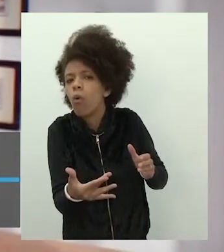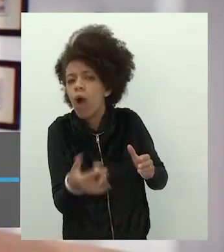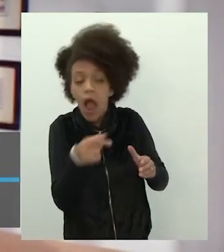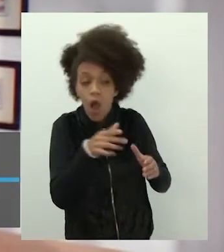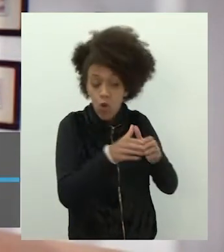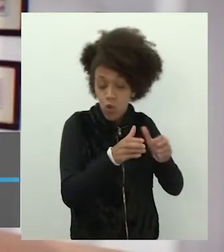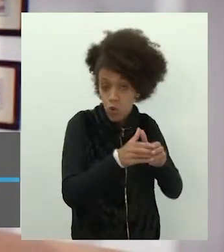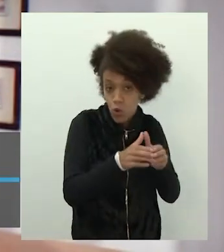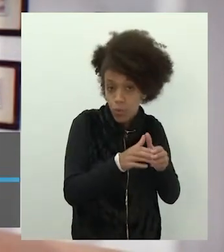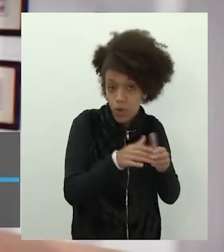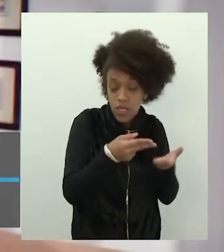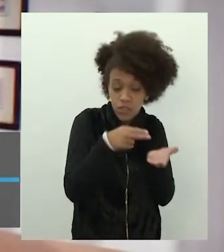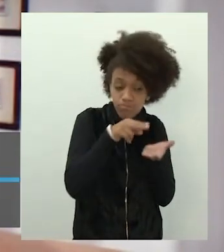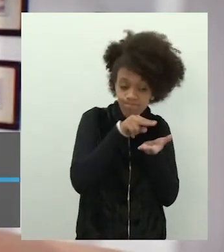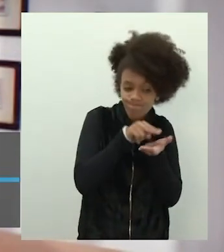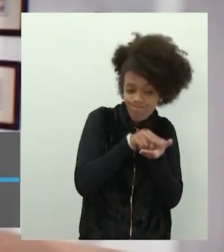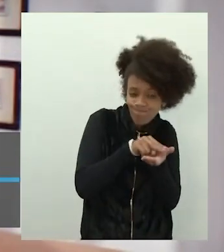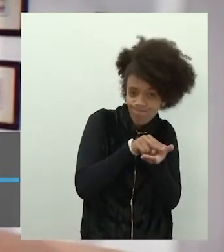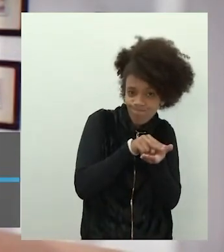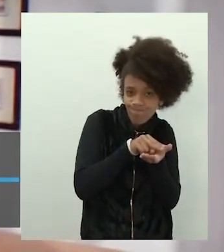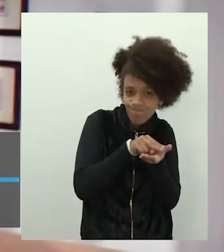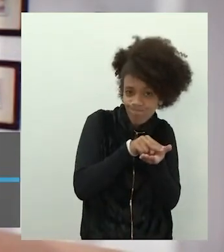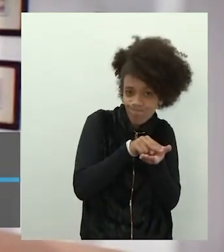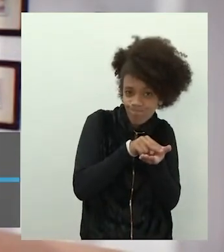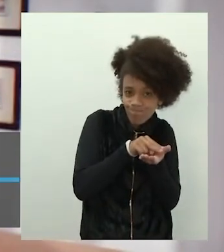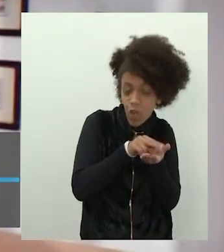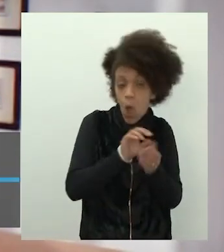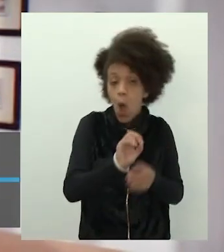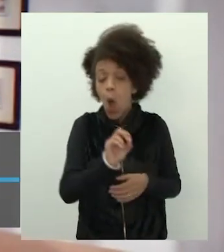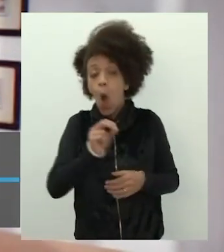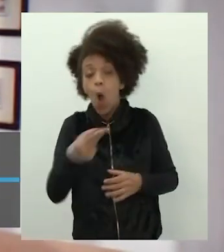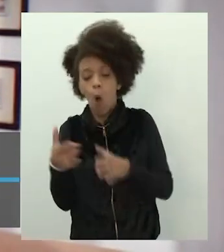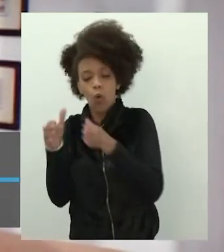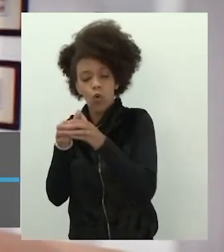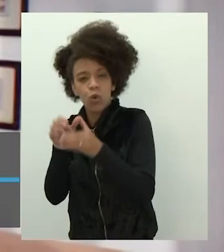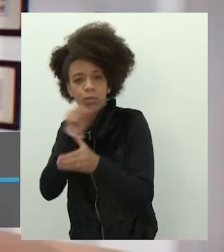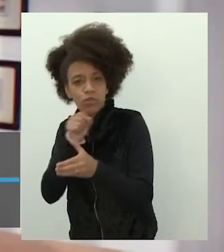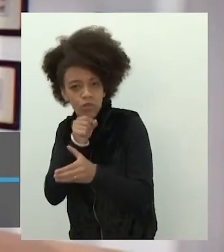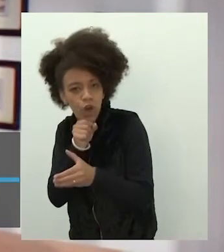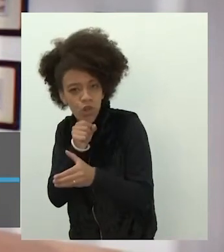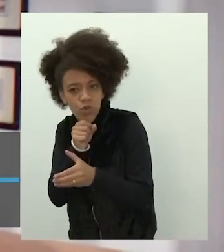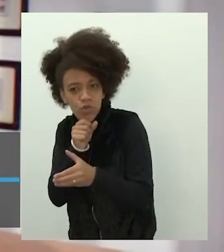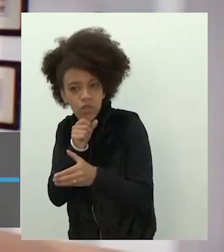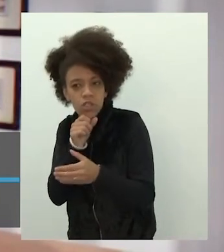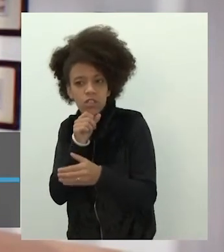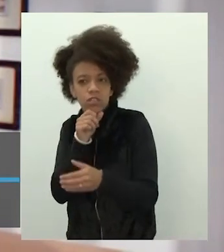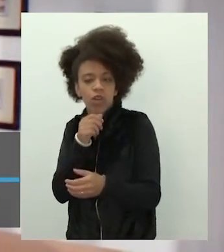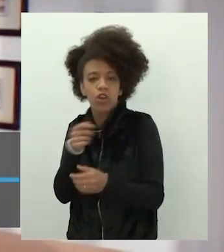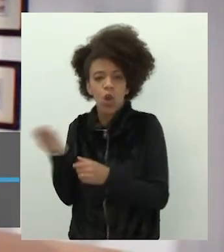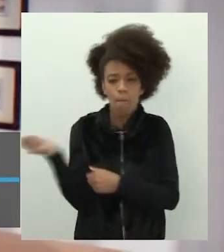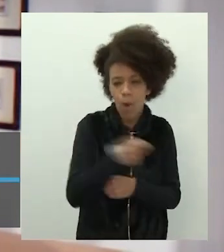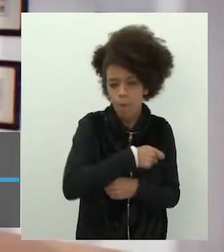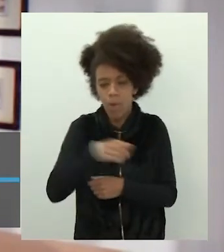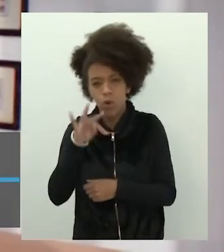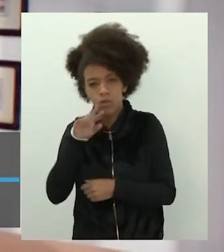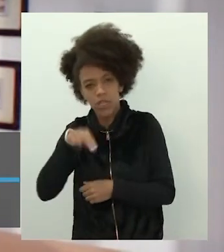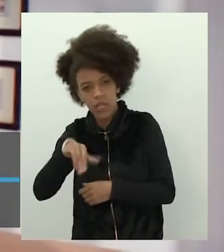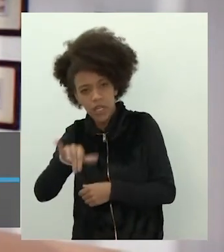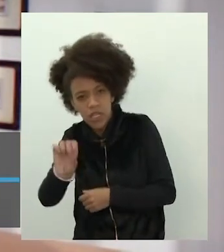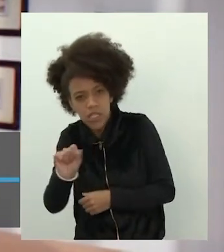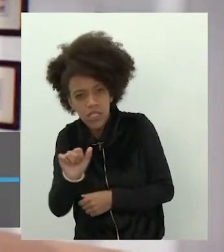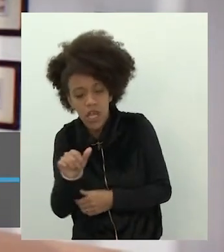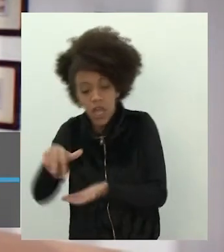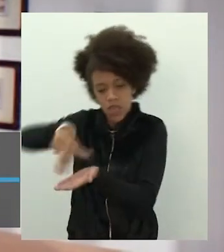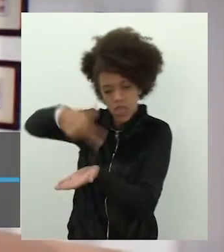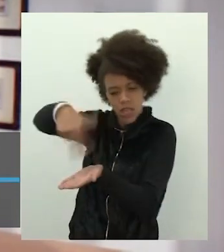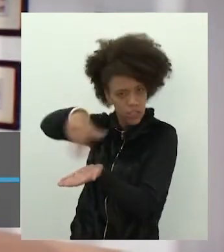que estava deitado numa UTI, ou aquele que estava jogando tênis, ou aquele que estava